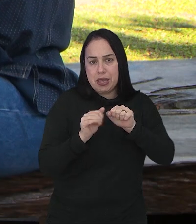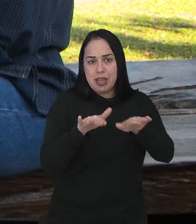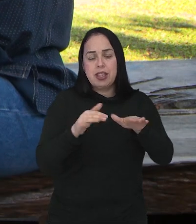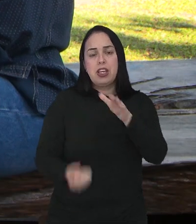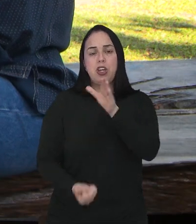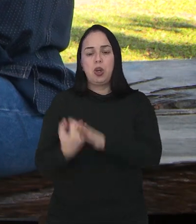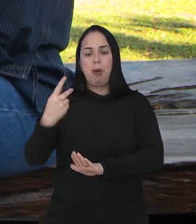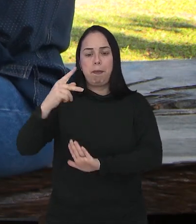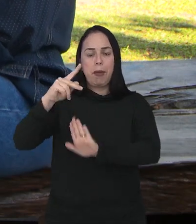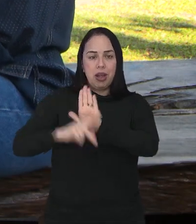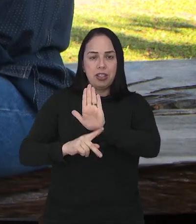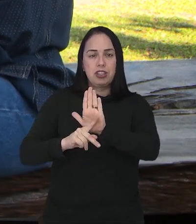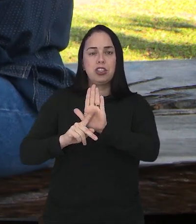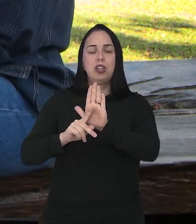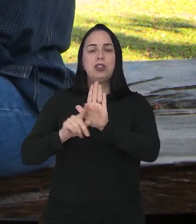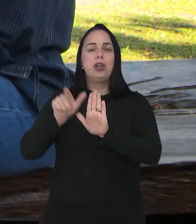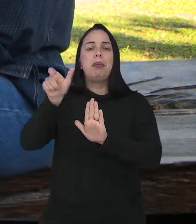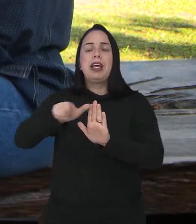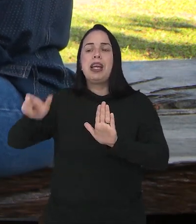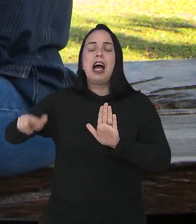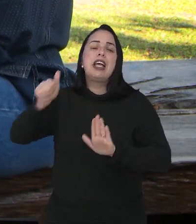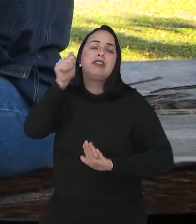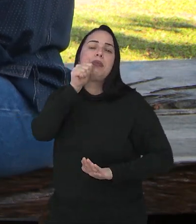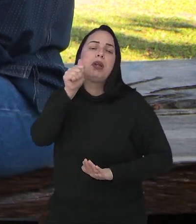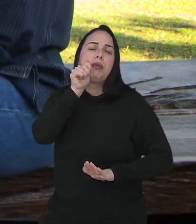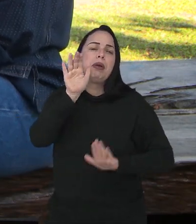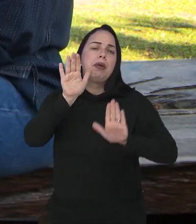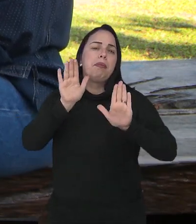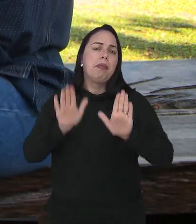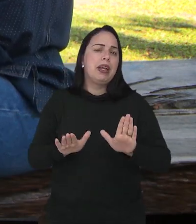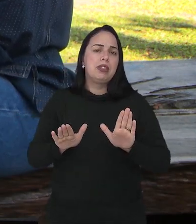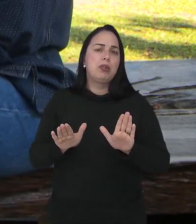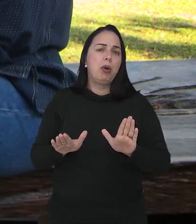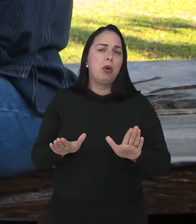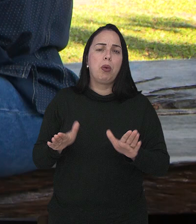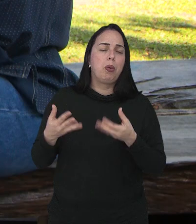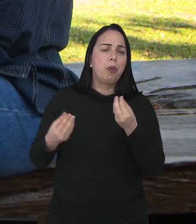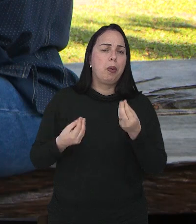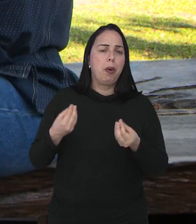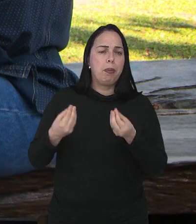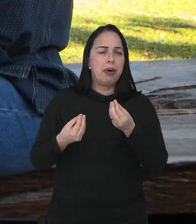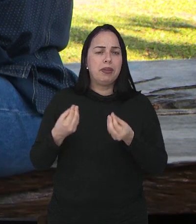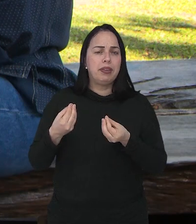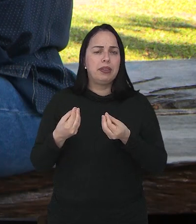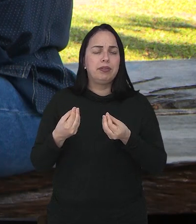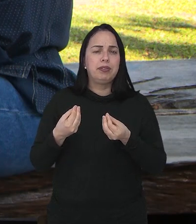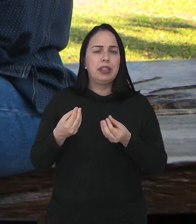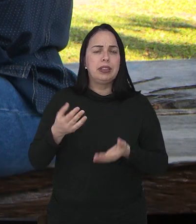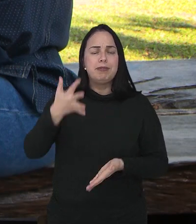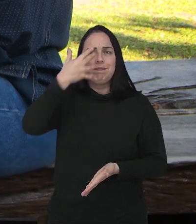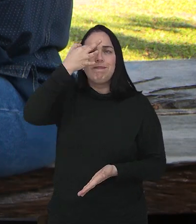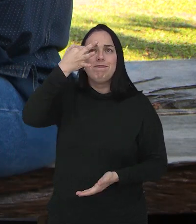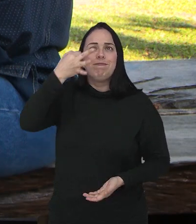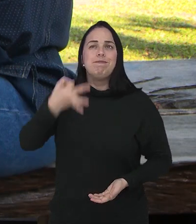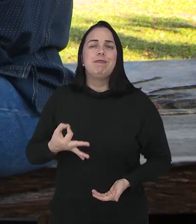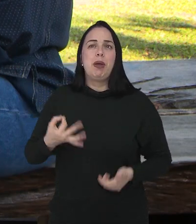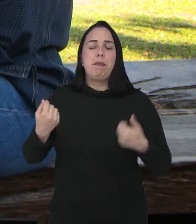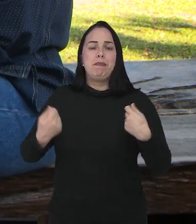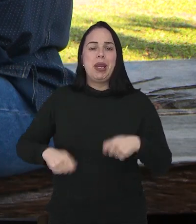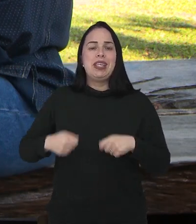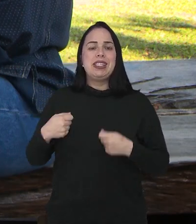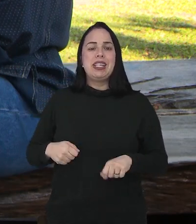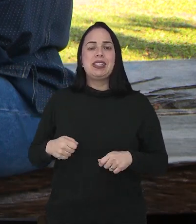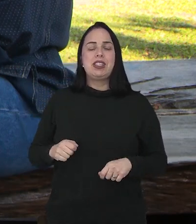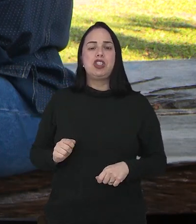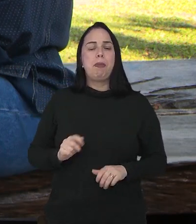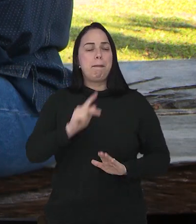Pensou nessa questão feminina e tal. Como que surgiu essa necessidade? Quando você realmente falou assim, não, a gente precisa de